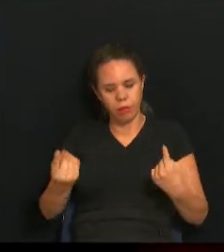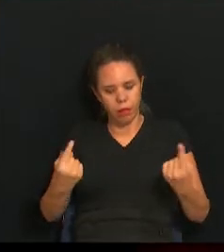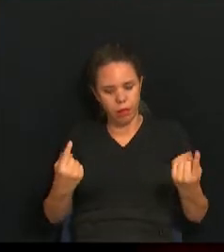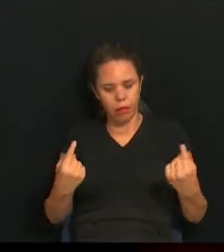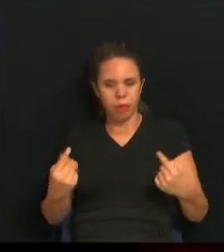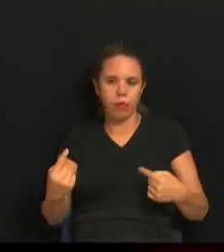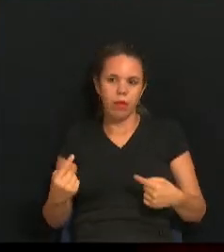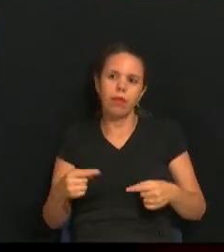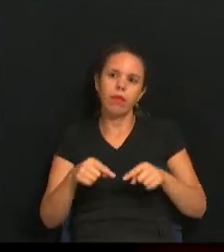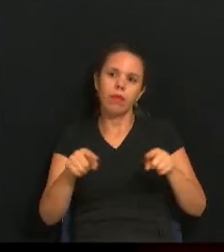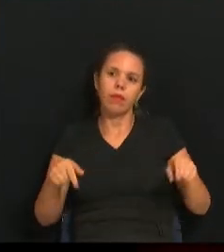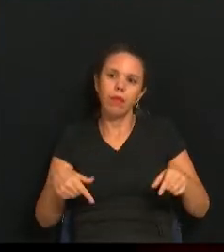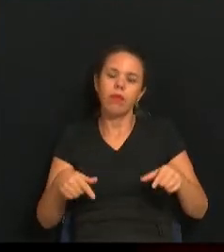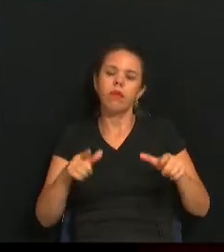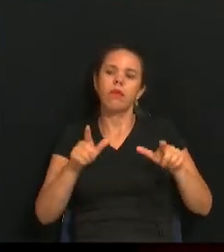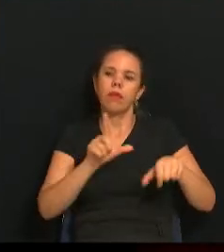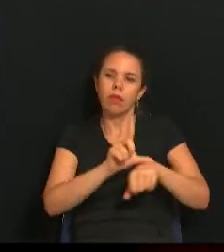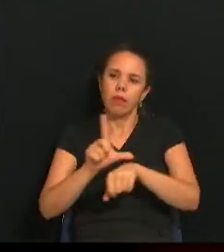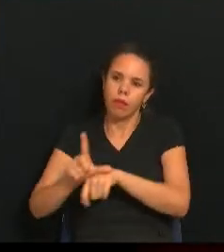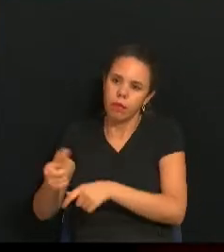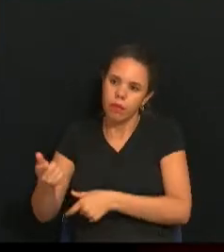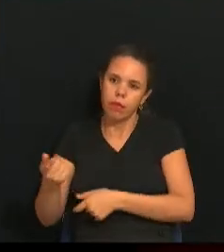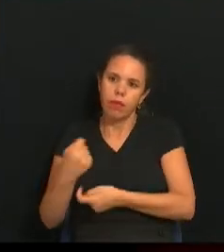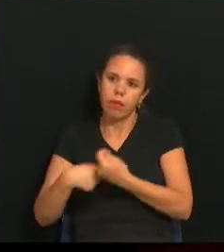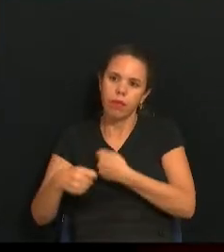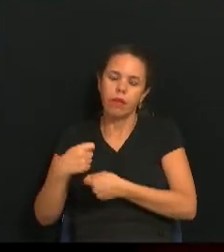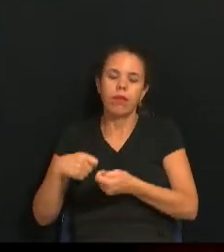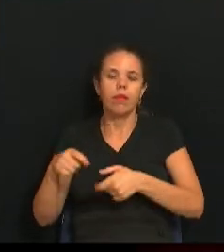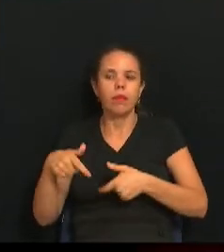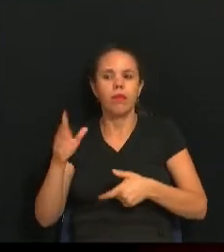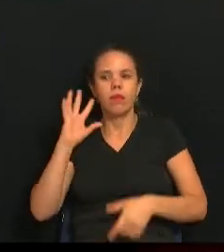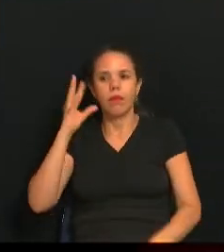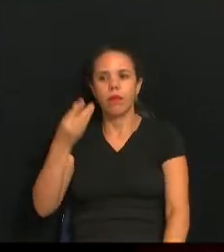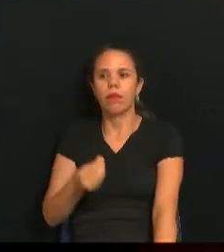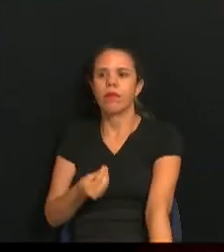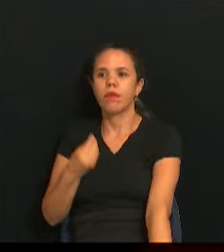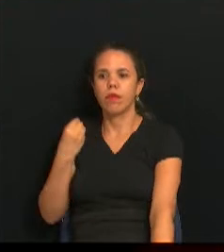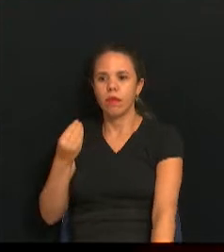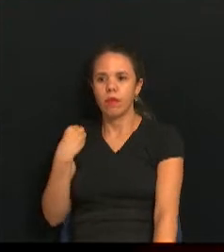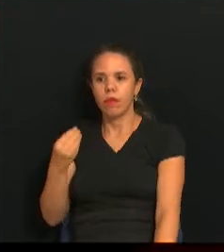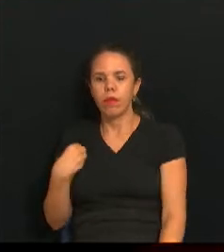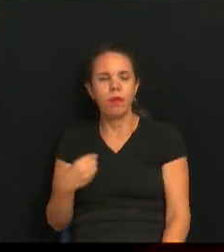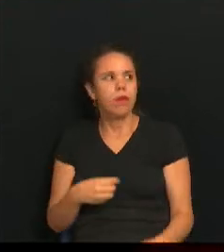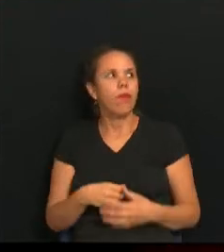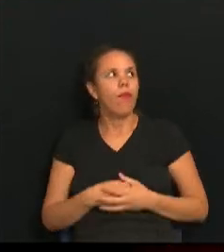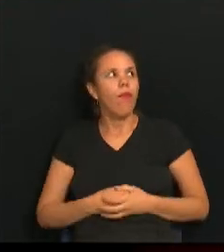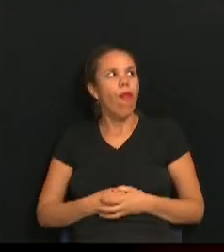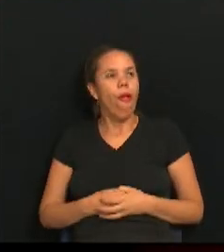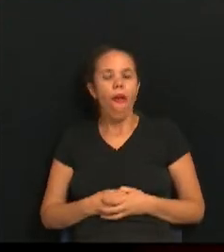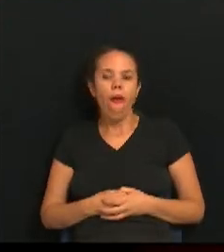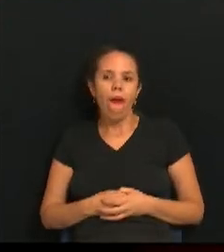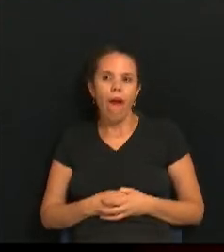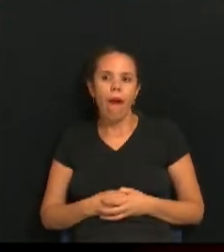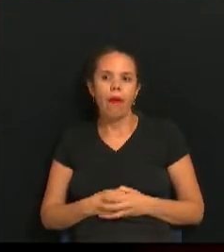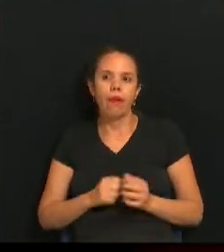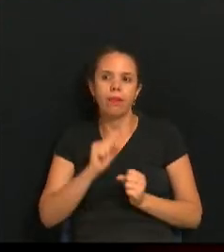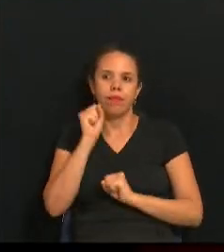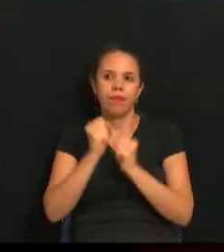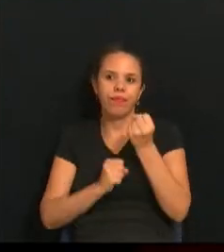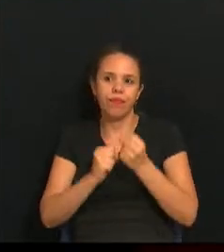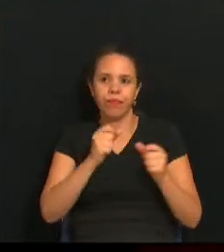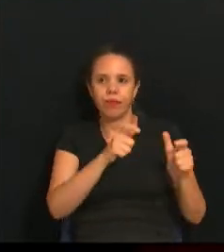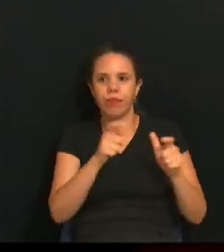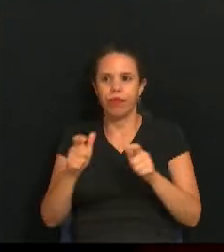de atividade econômica, mas nós devemos entendê-lo como atividade econômica industrial, porque